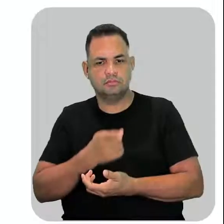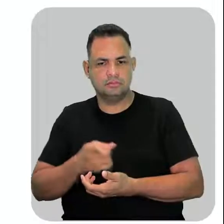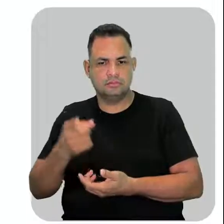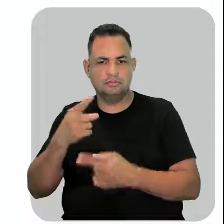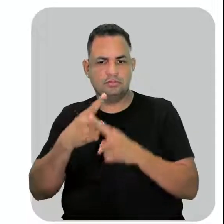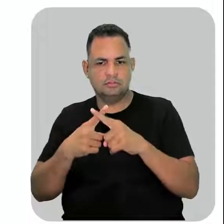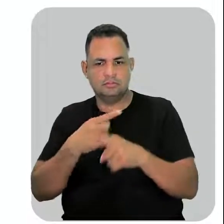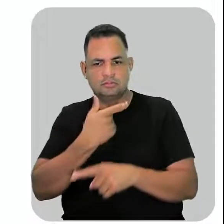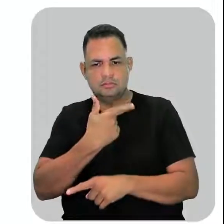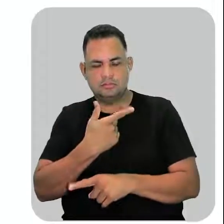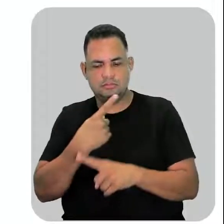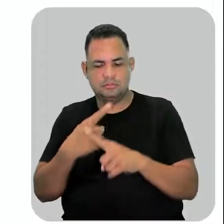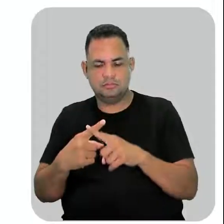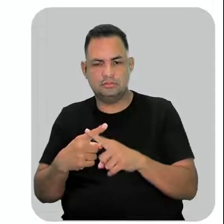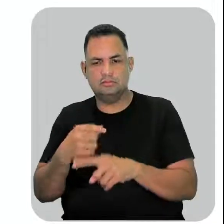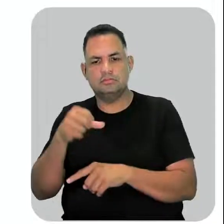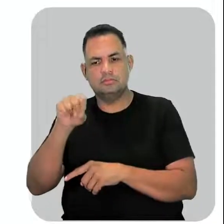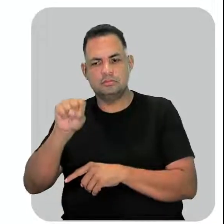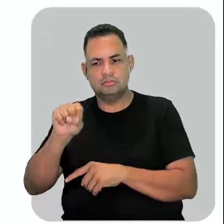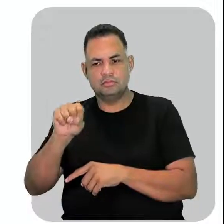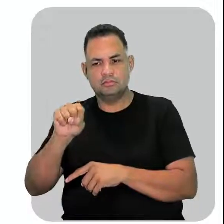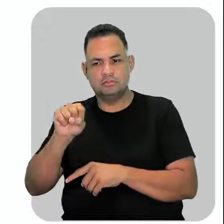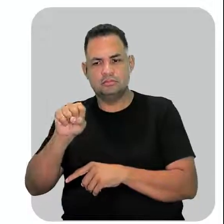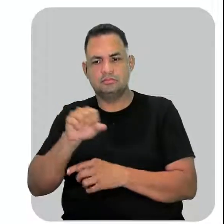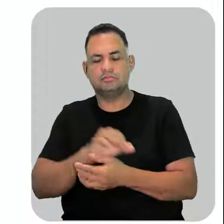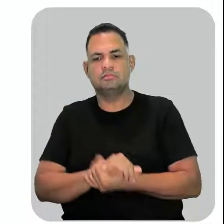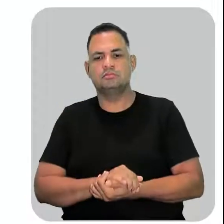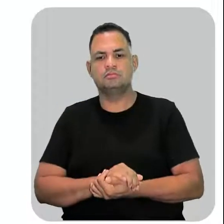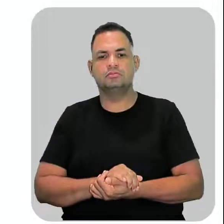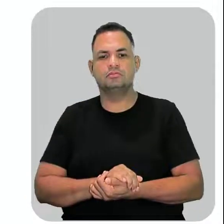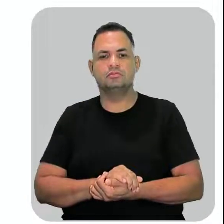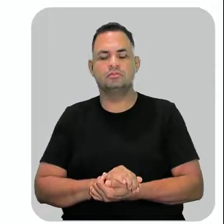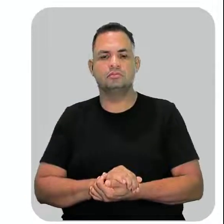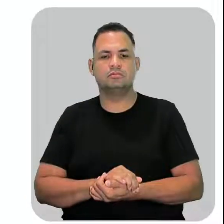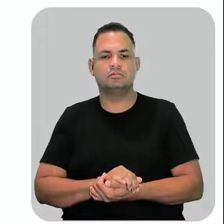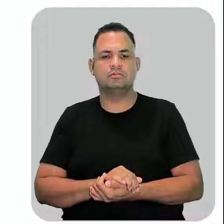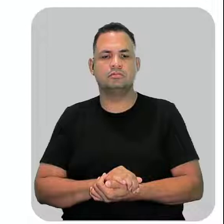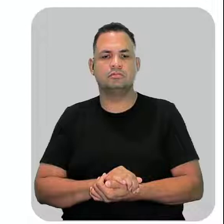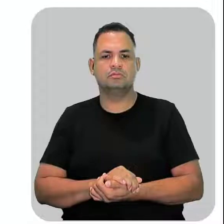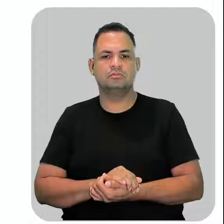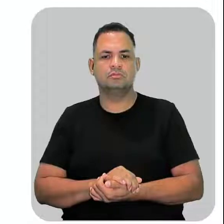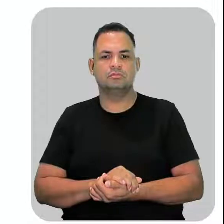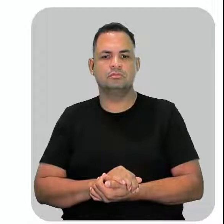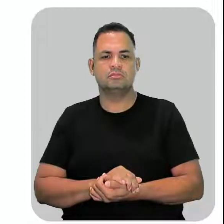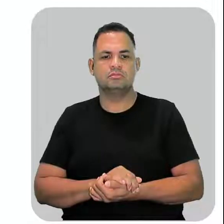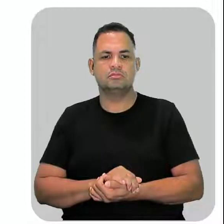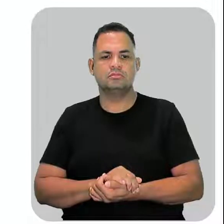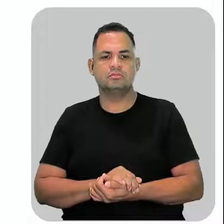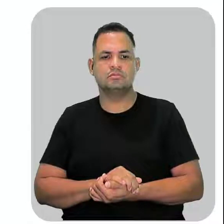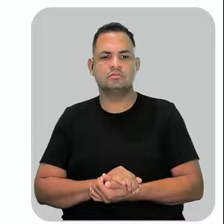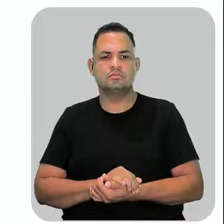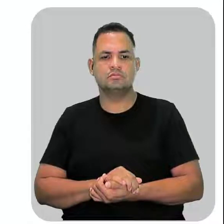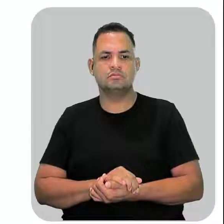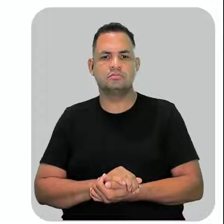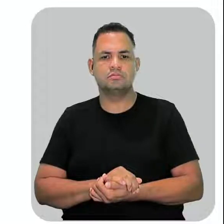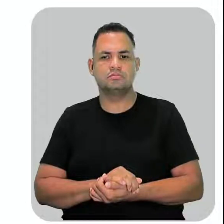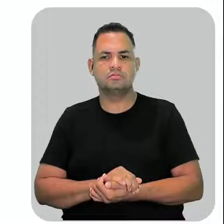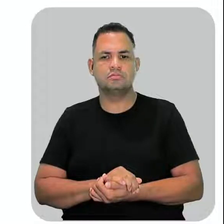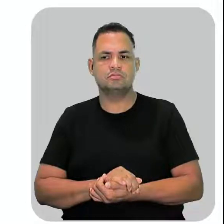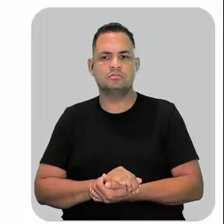multiplicar 2 vezes 8, não é isso? Deixa eu ver se está certo. Agora até eu fiquei em